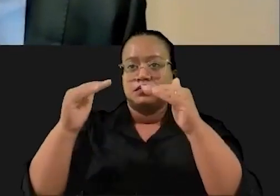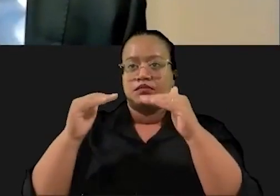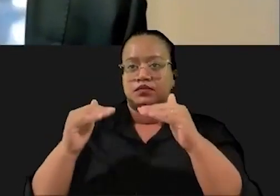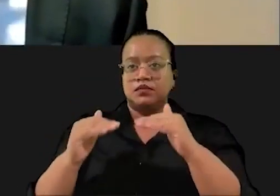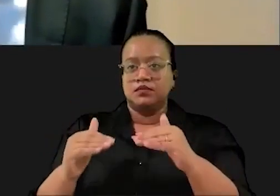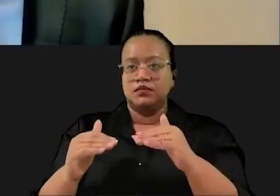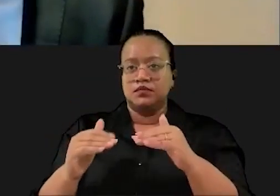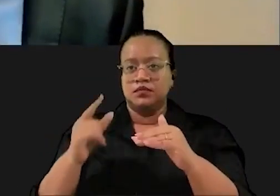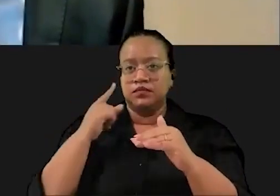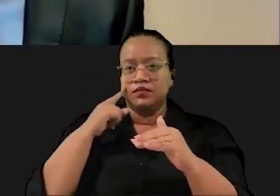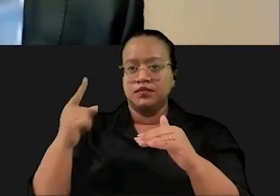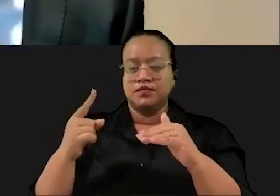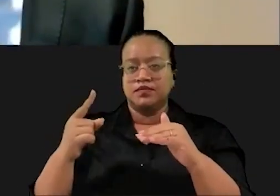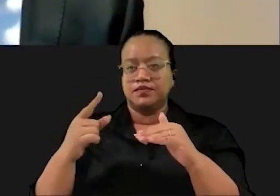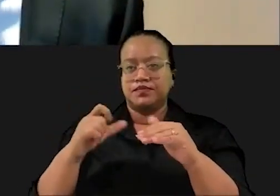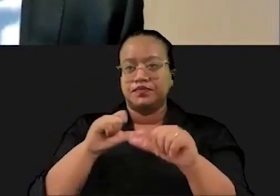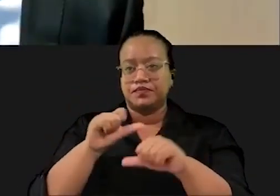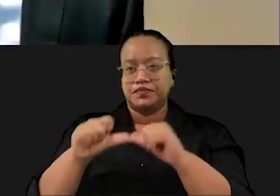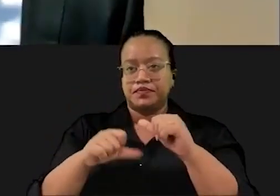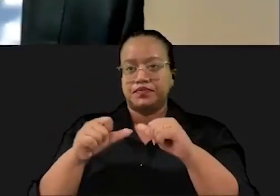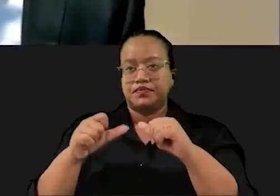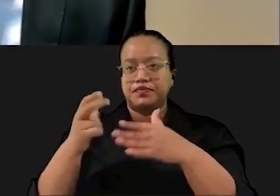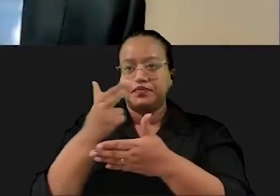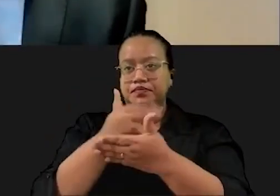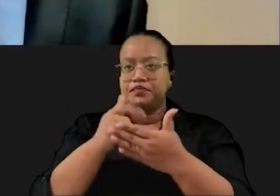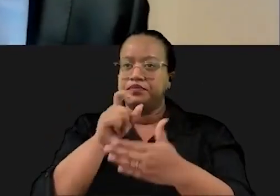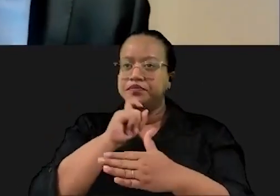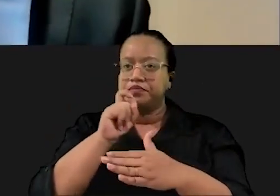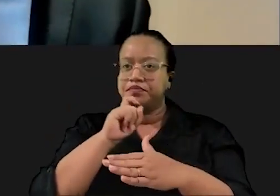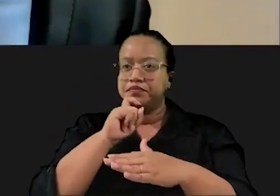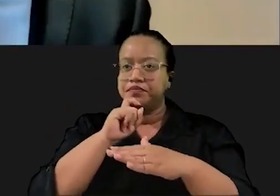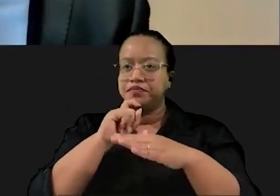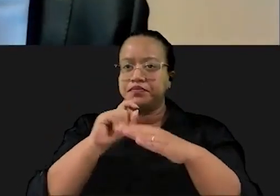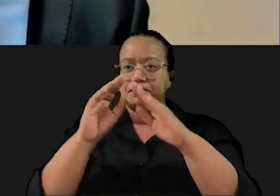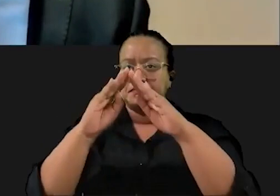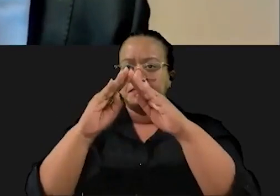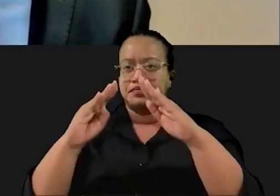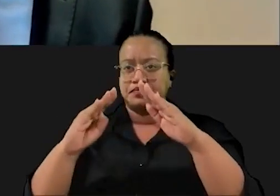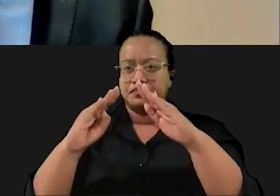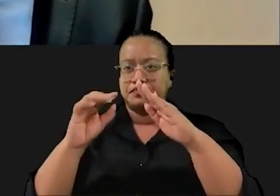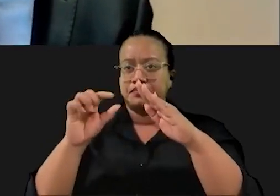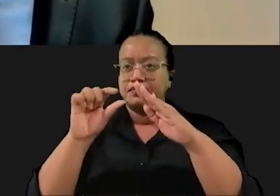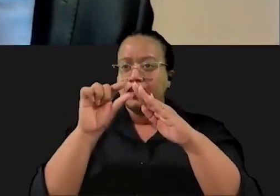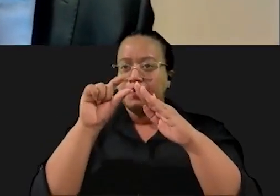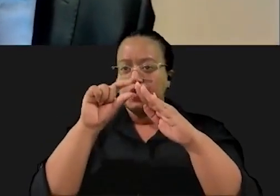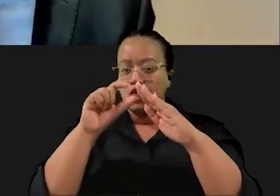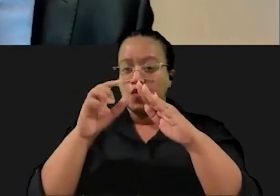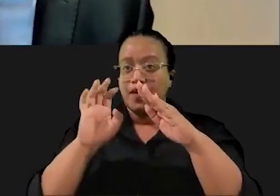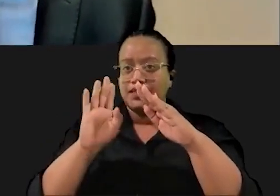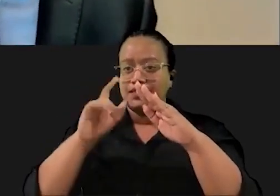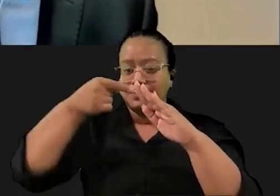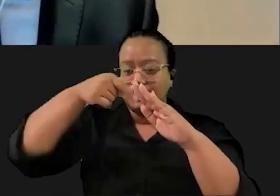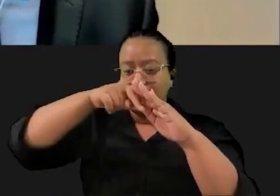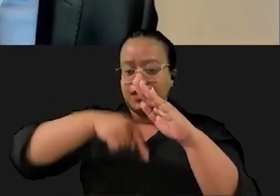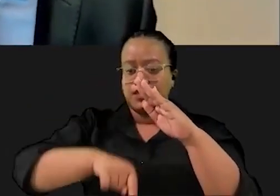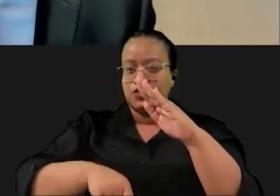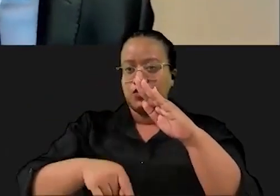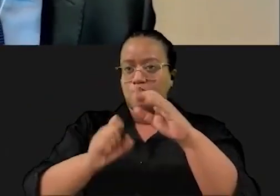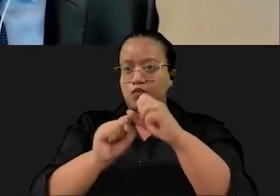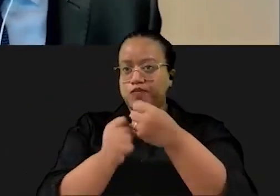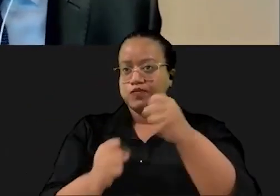a parte de aquela casquinha que está por cima, eu preciso seguir todo o procedimento complexo para alterar, às vezes, uma coisa